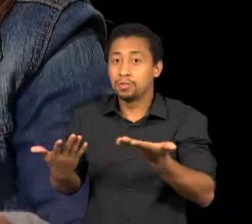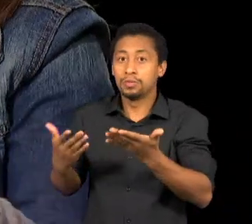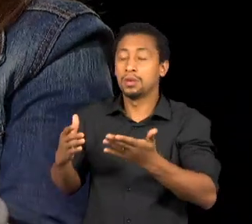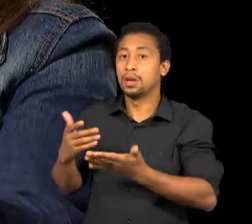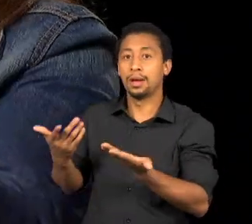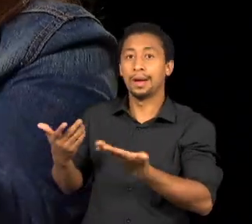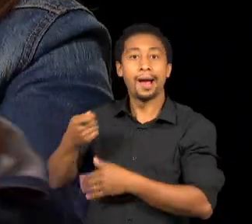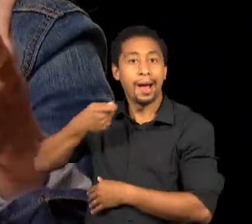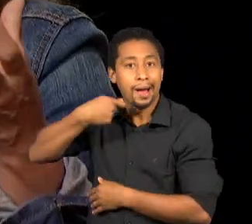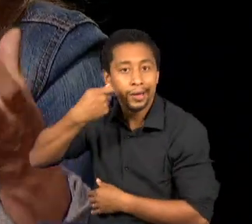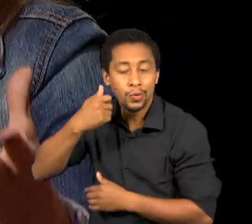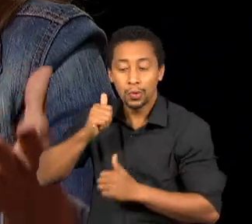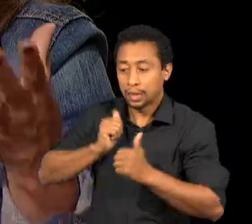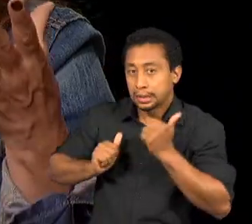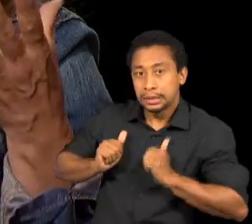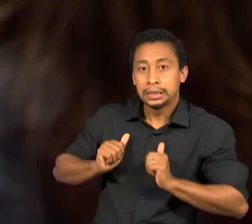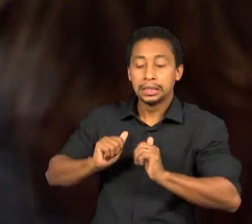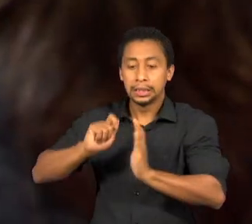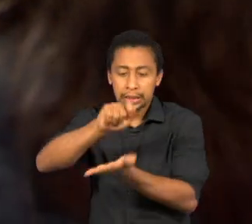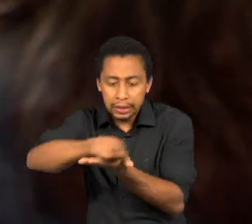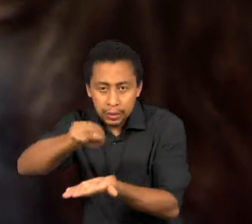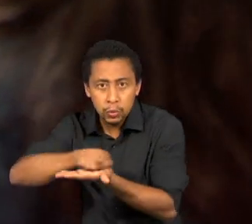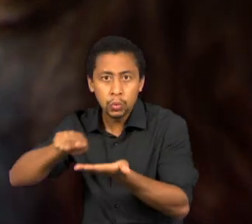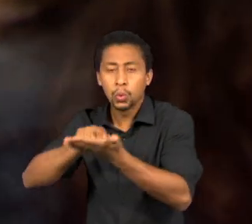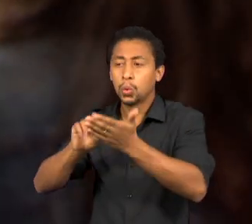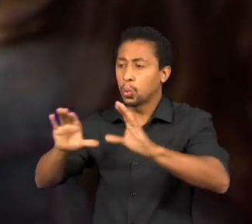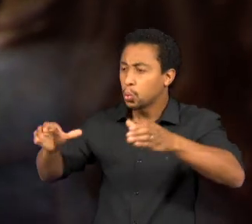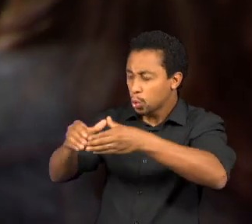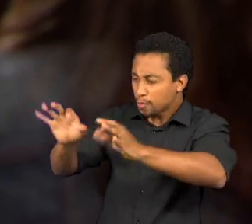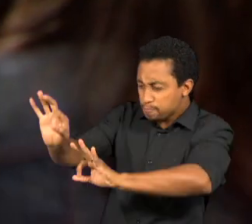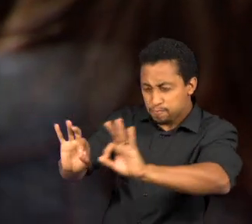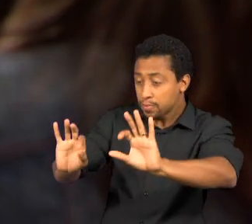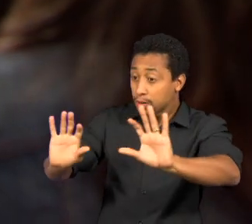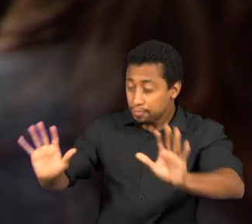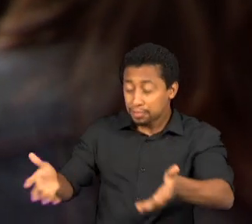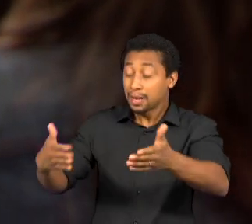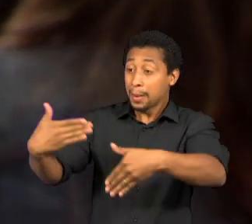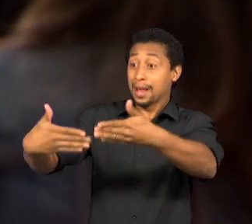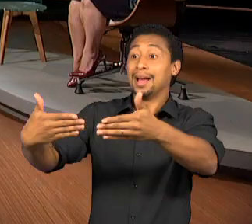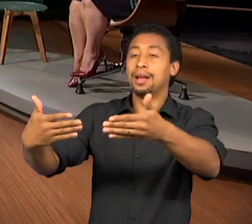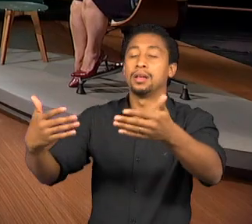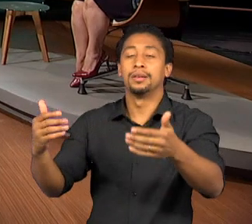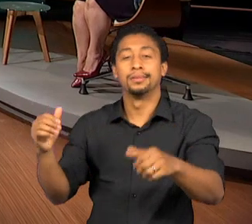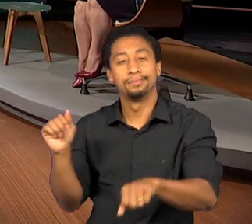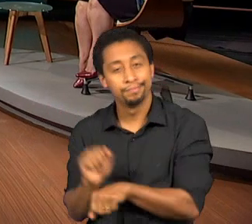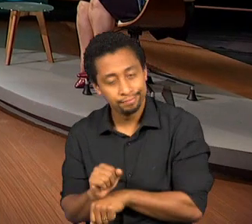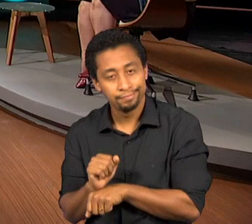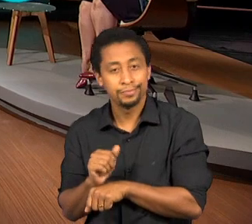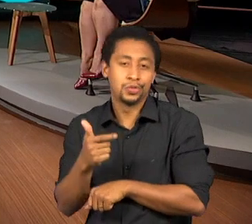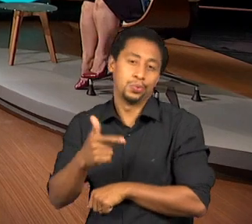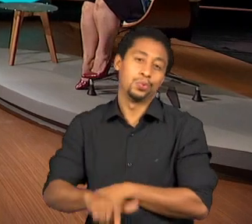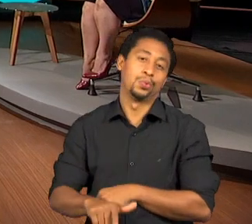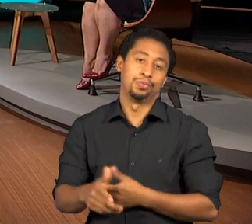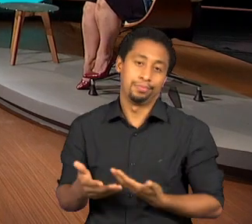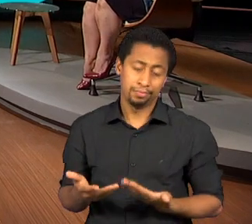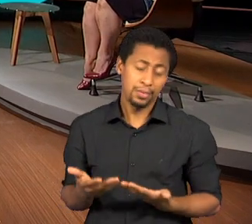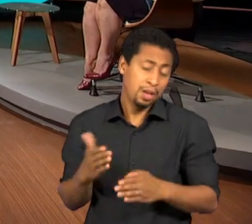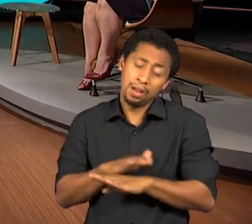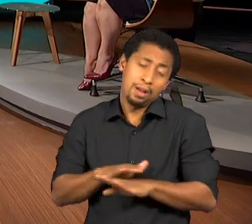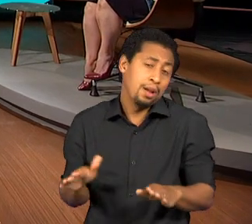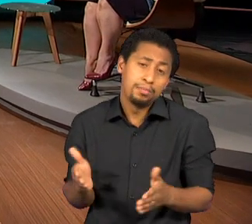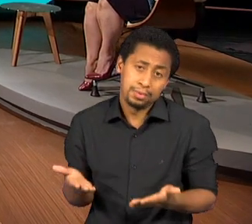aquele boom de novo, você fala, meu Deus, agora. Acaba. Acaba no sentido de